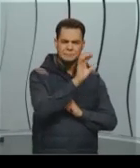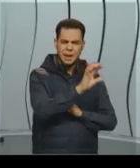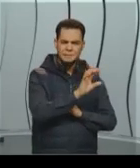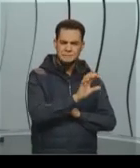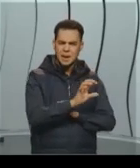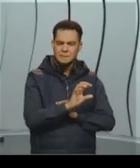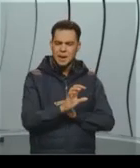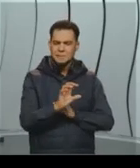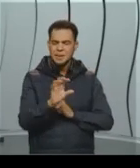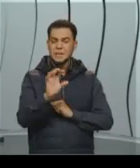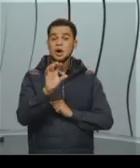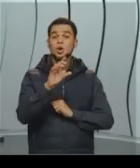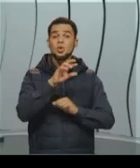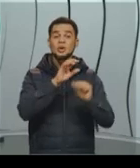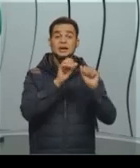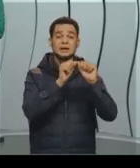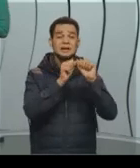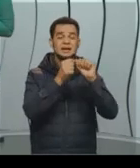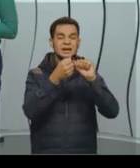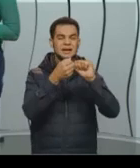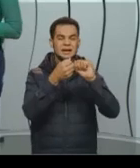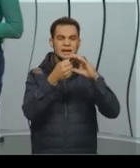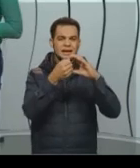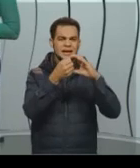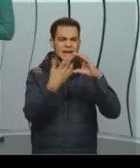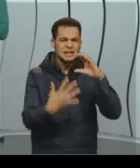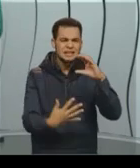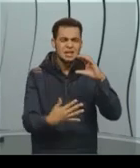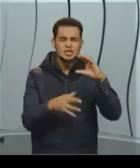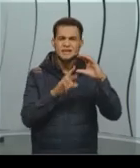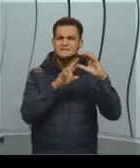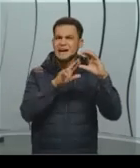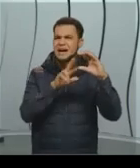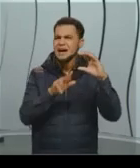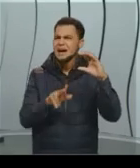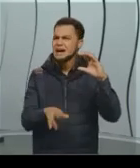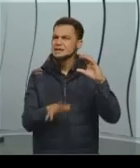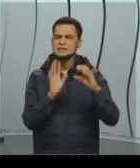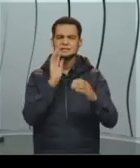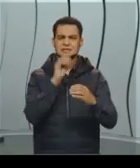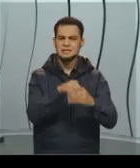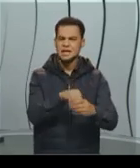vamos ver agora a seguir. Então, só para a gente